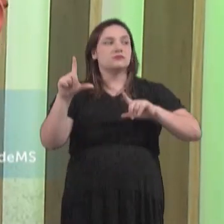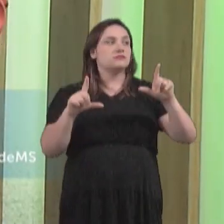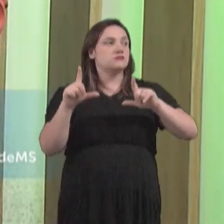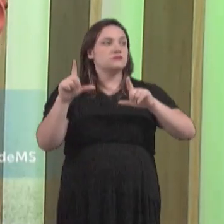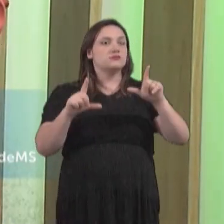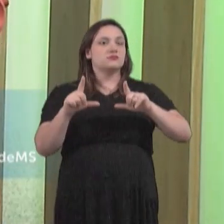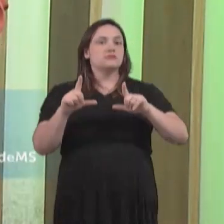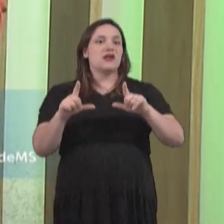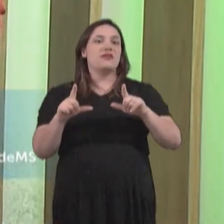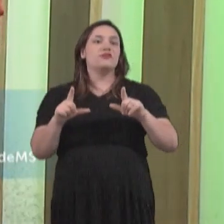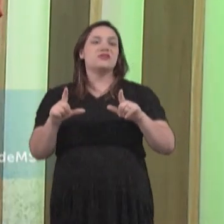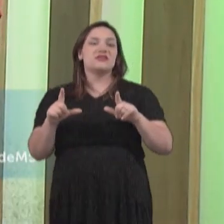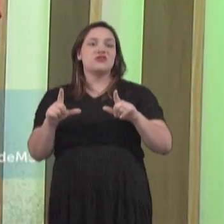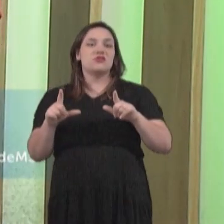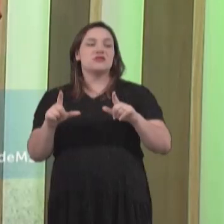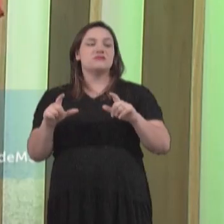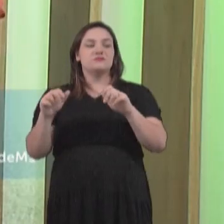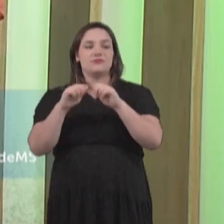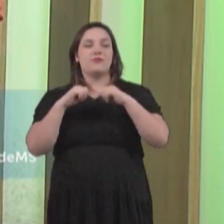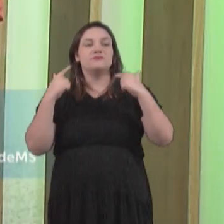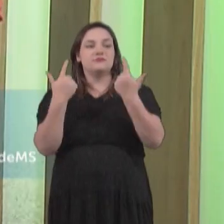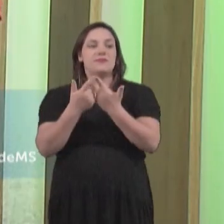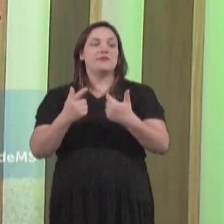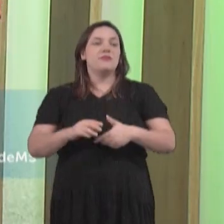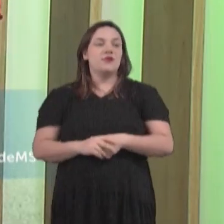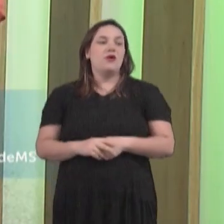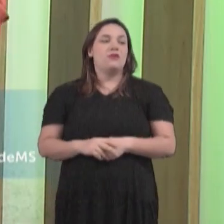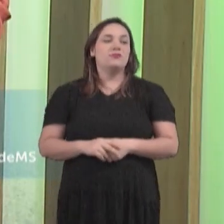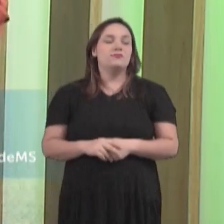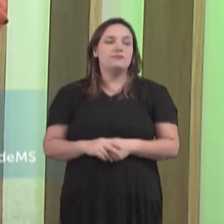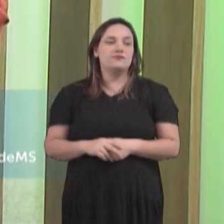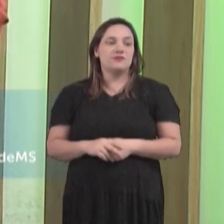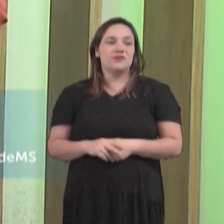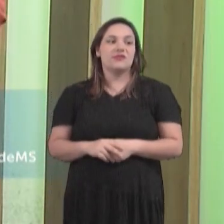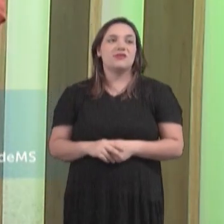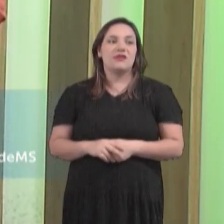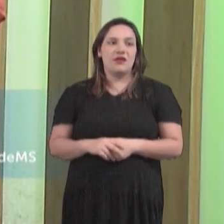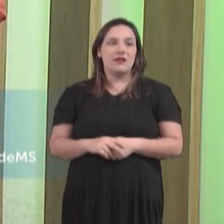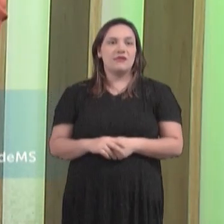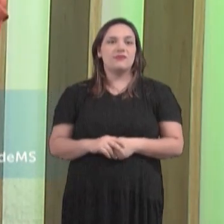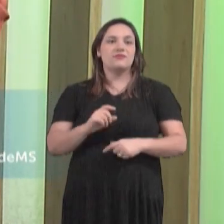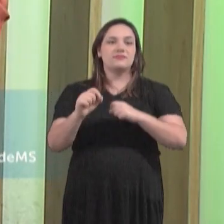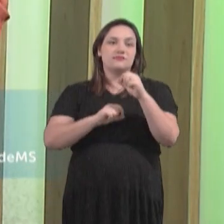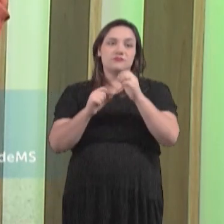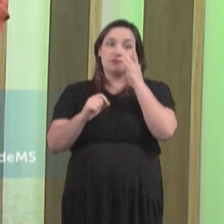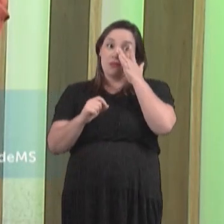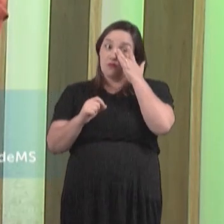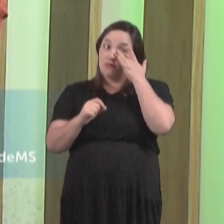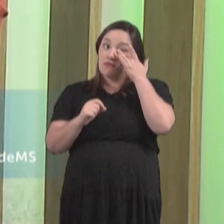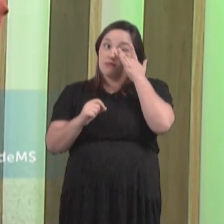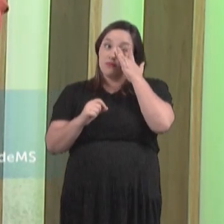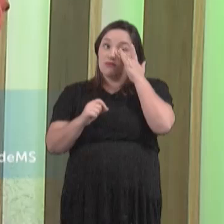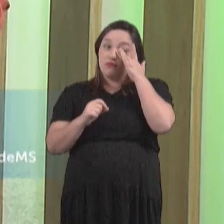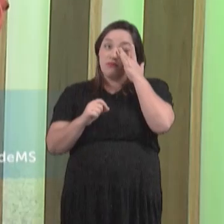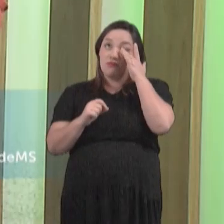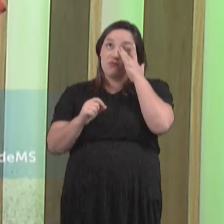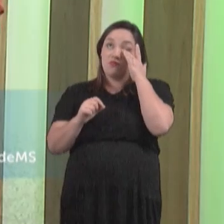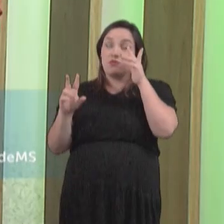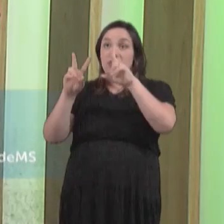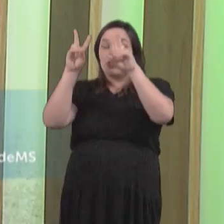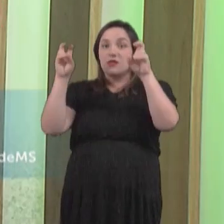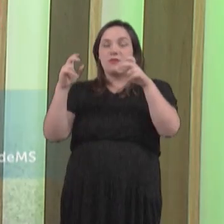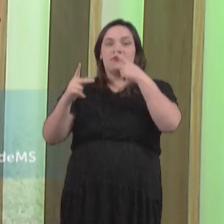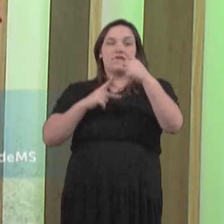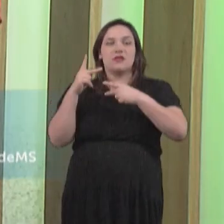Rádio Lemes também, sobre o assunto. Tem uma carta, né, de interesse do governo do Estado sobre o assunto. A